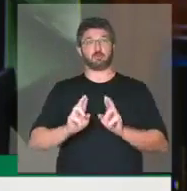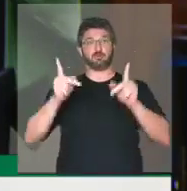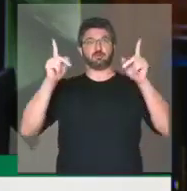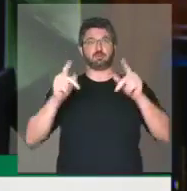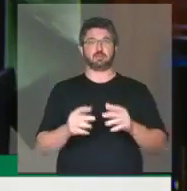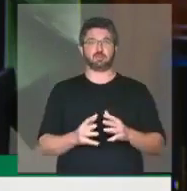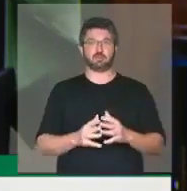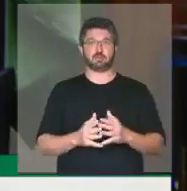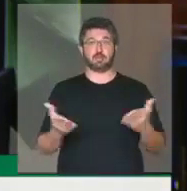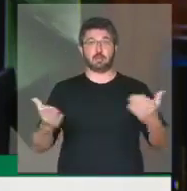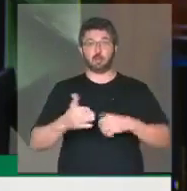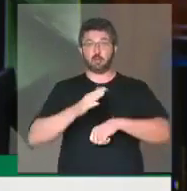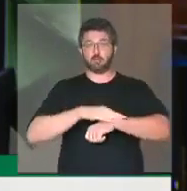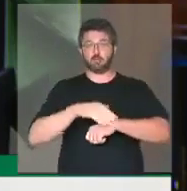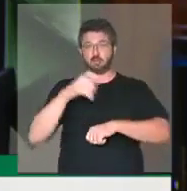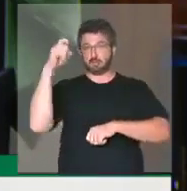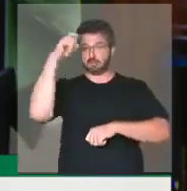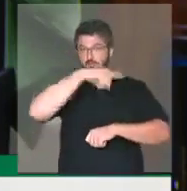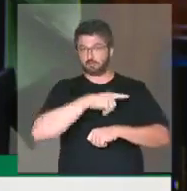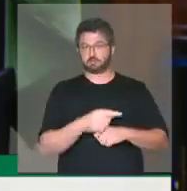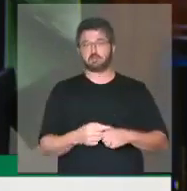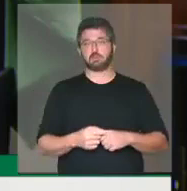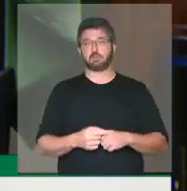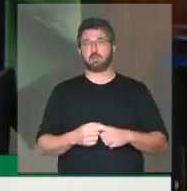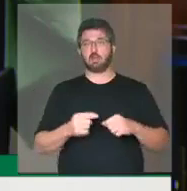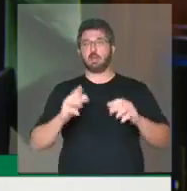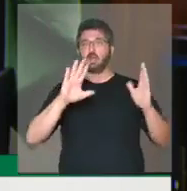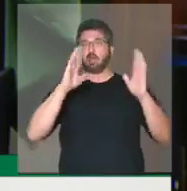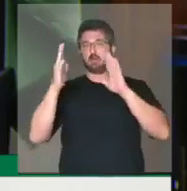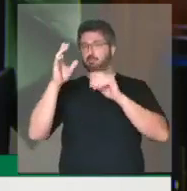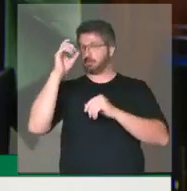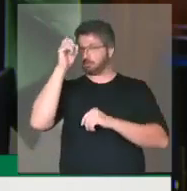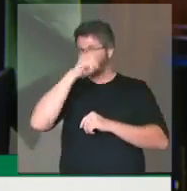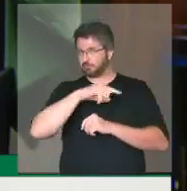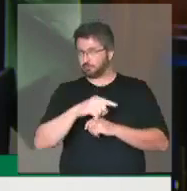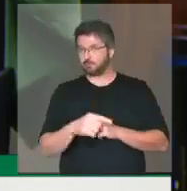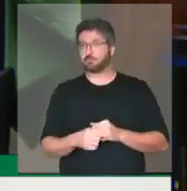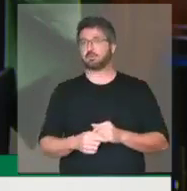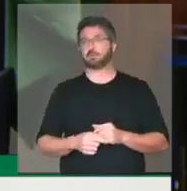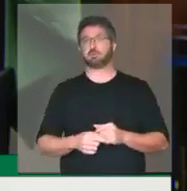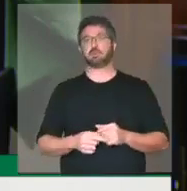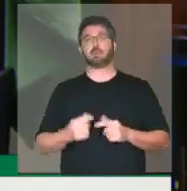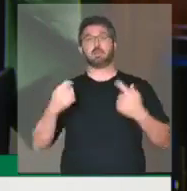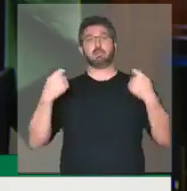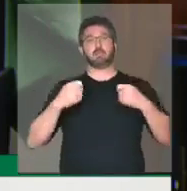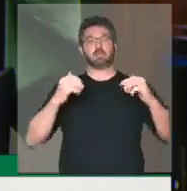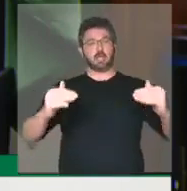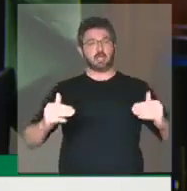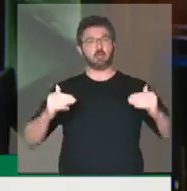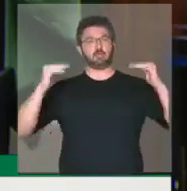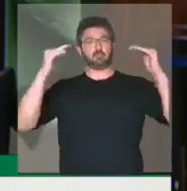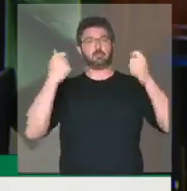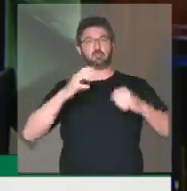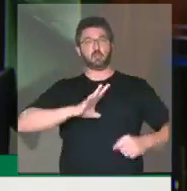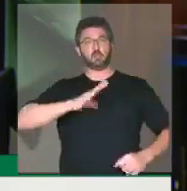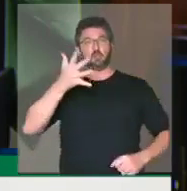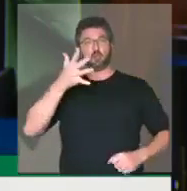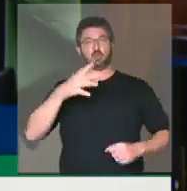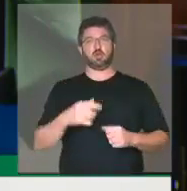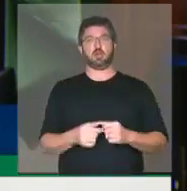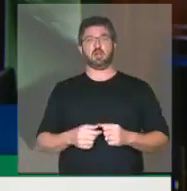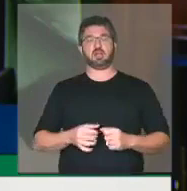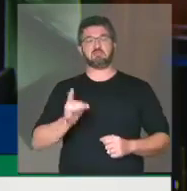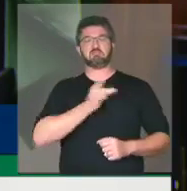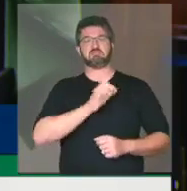diferente. O momento é grave, os tempos são sombrios e reclama altivez, coragem,